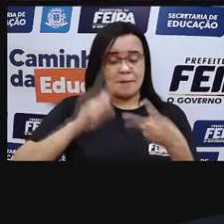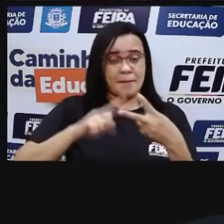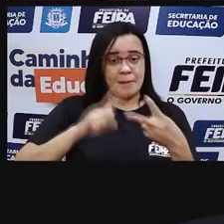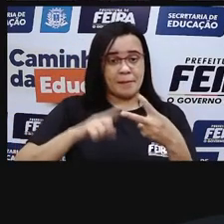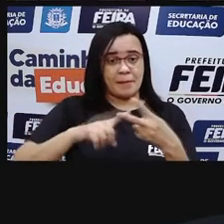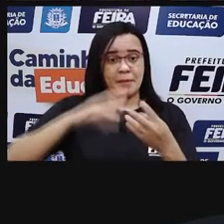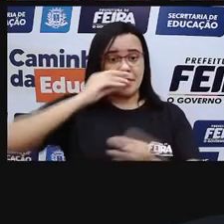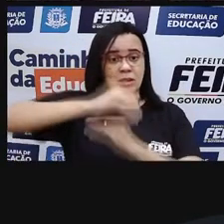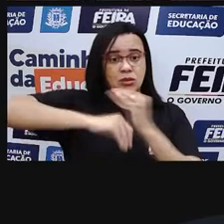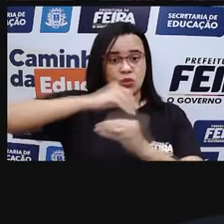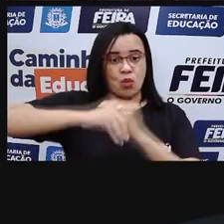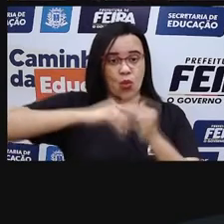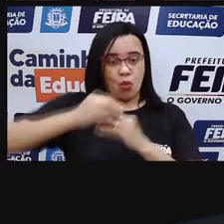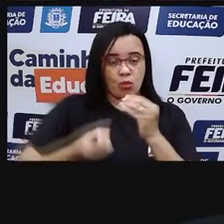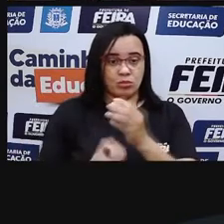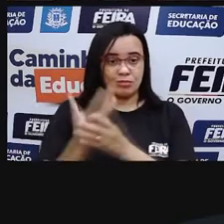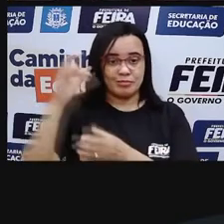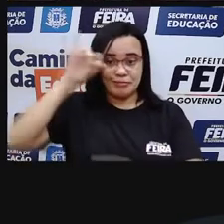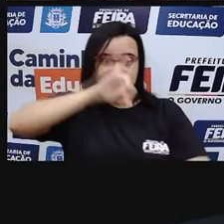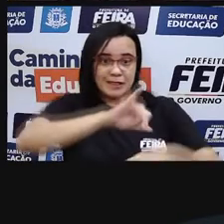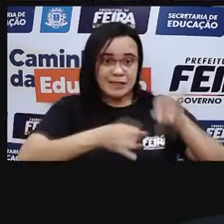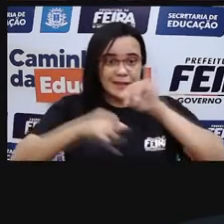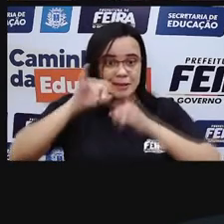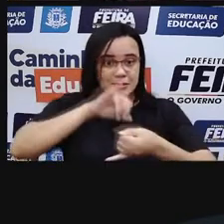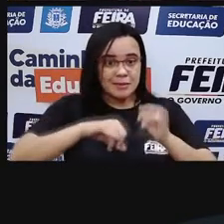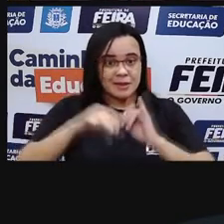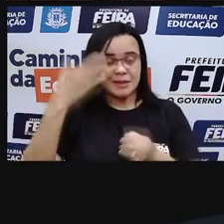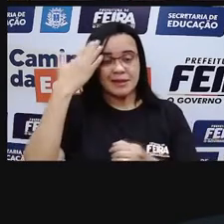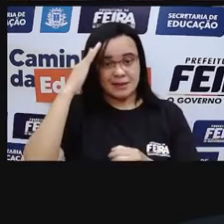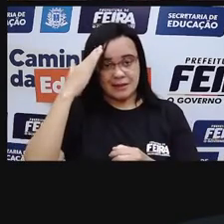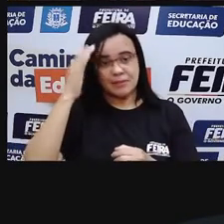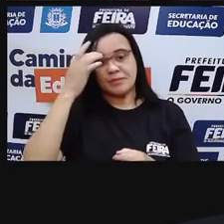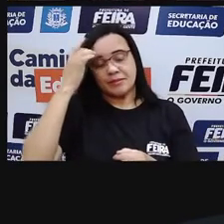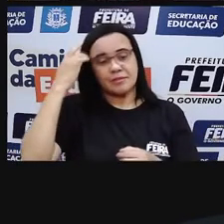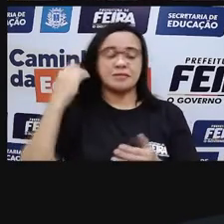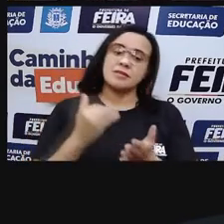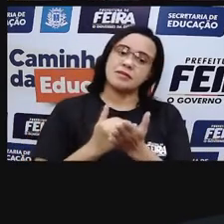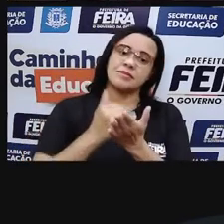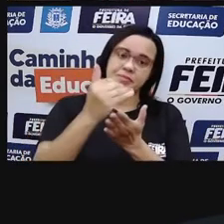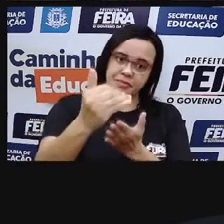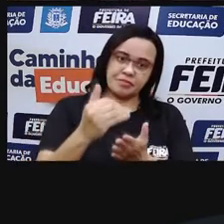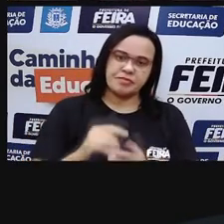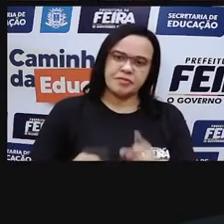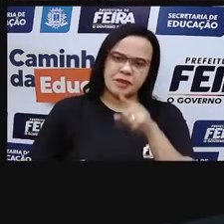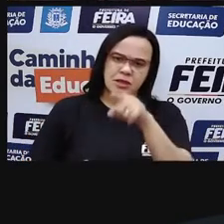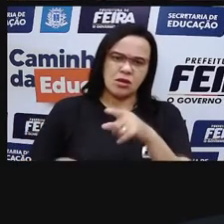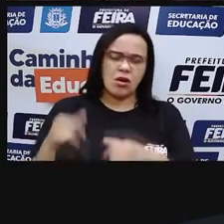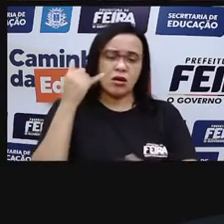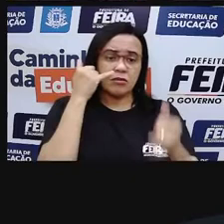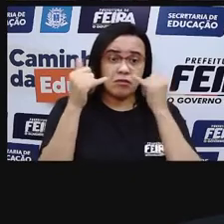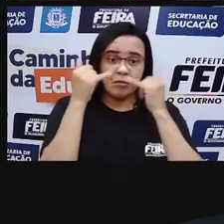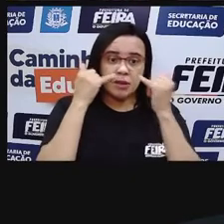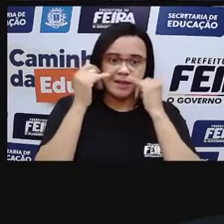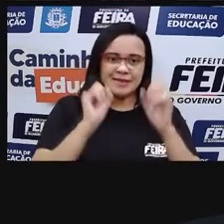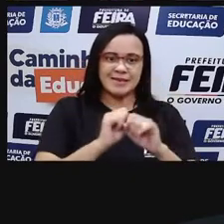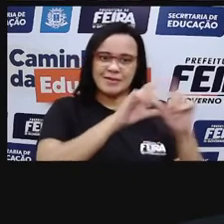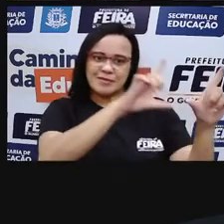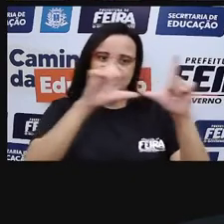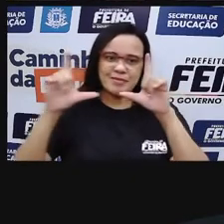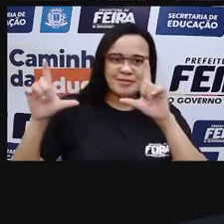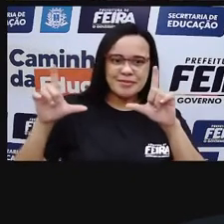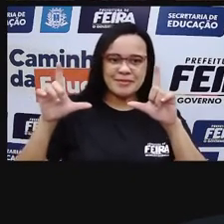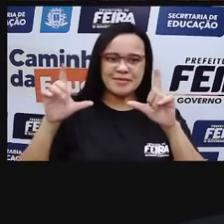substância. Tranquilo? Vamos seguindo. O que que acontece? Olha quanta informação nesse slide.